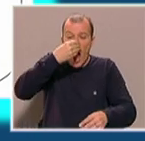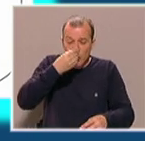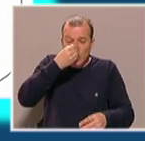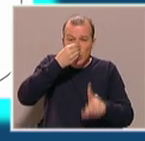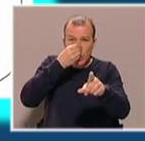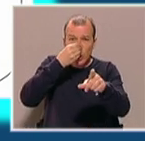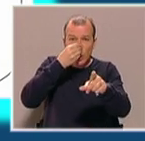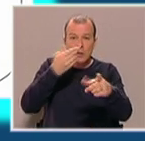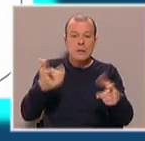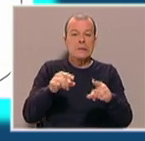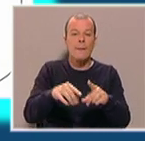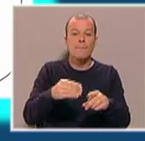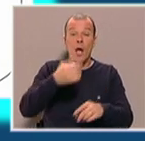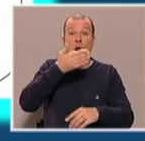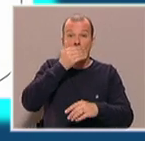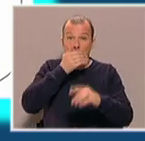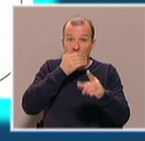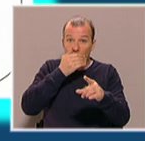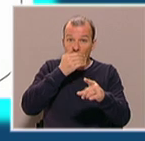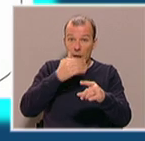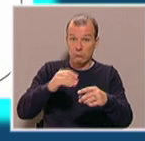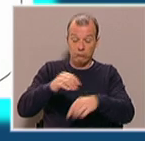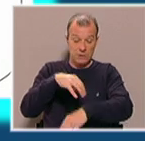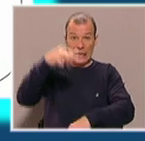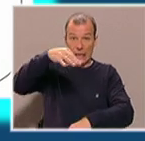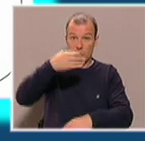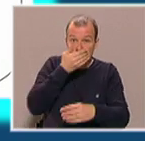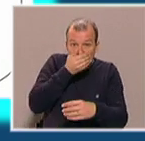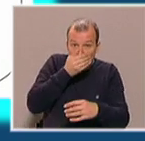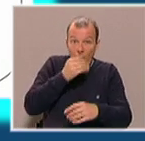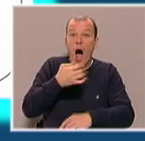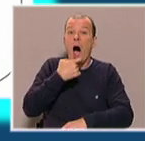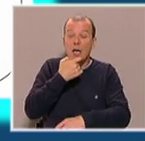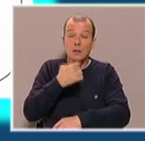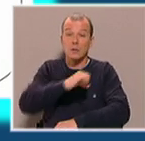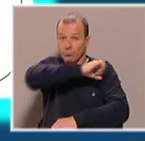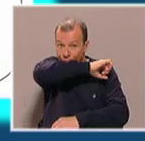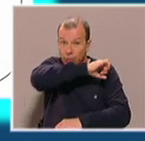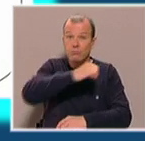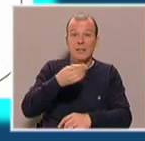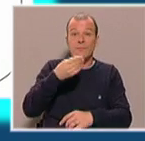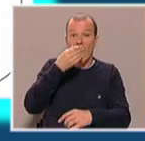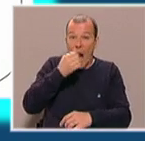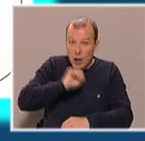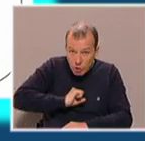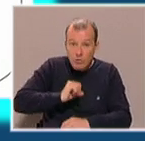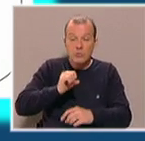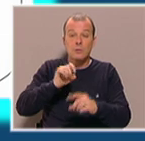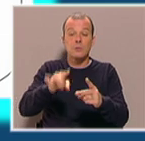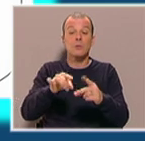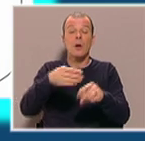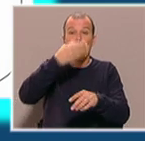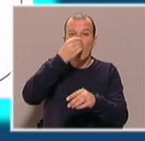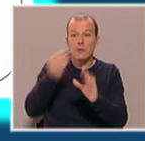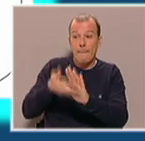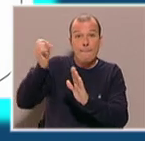nariz, cubro a boca e o nariz com um lenço se tossir ou espirrar, já sabem, tem-se falado disto muito ultimamente. Esse lenço